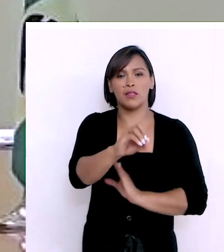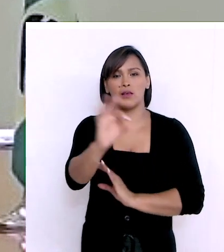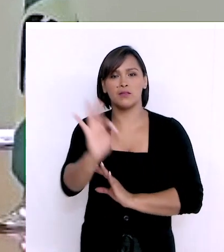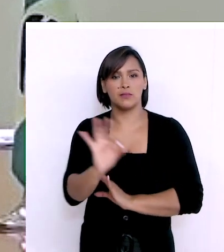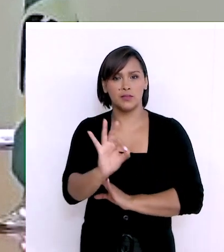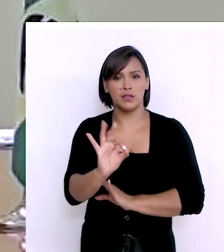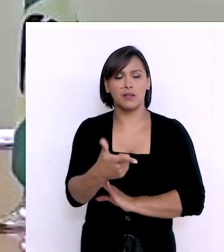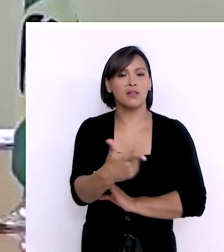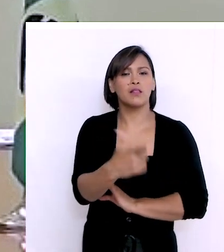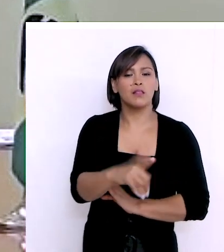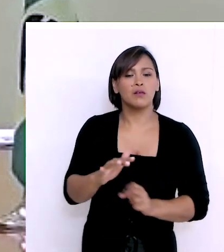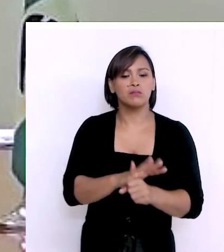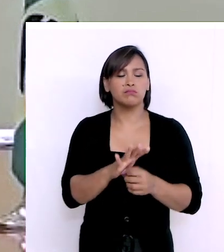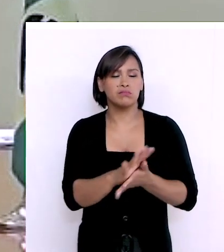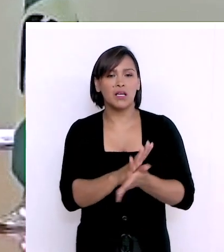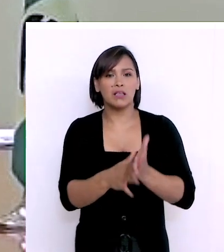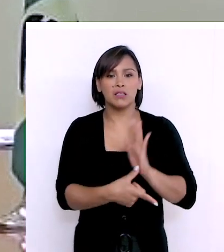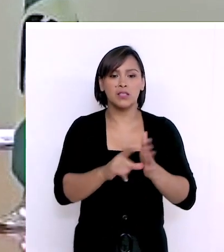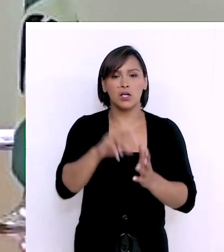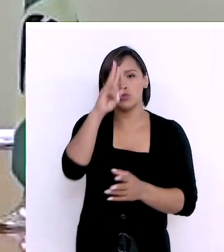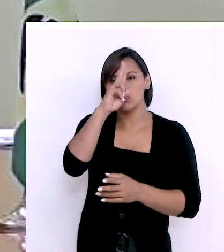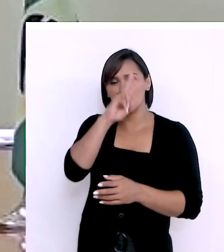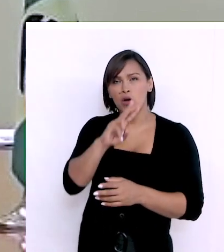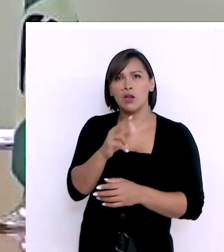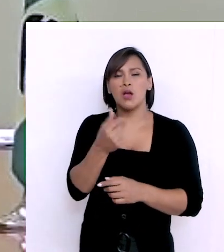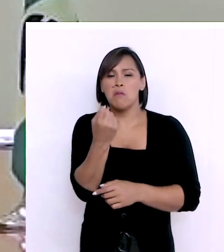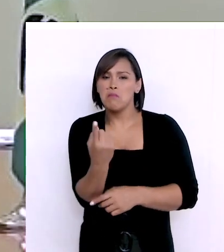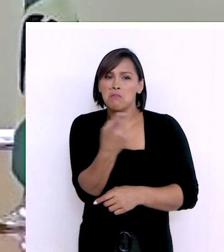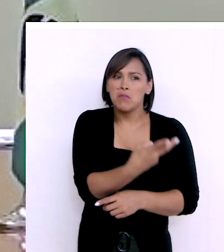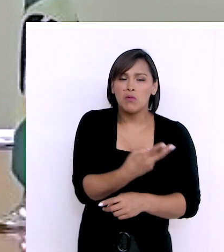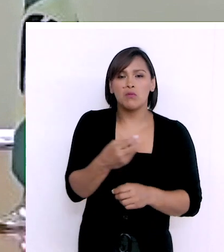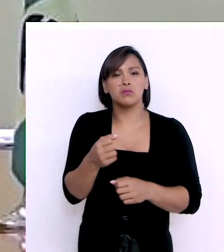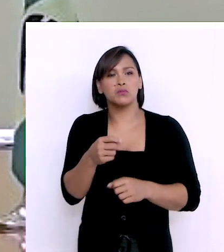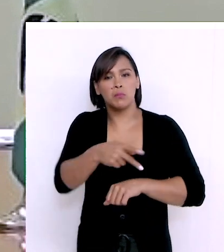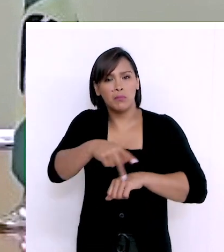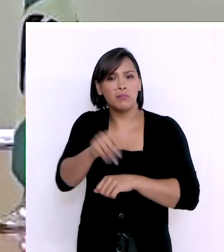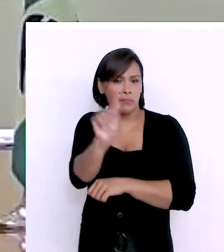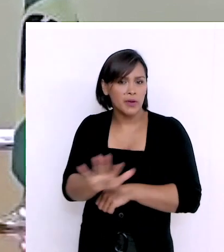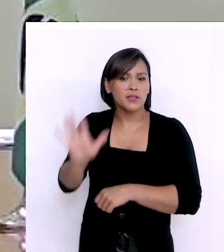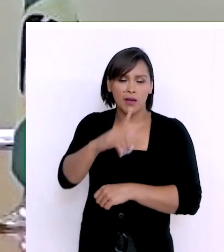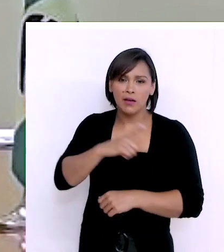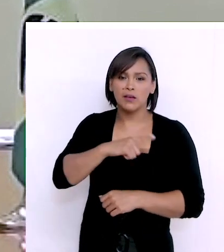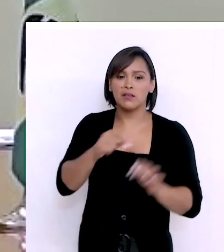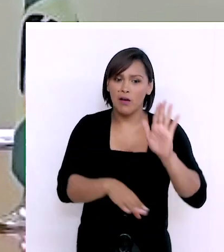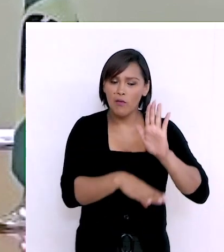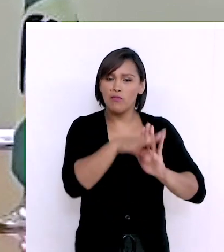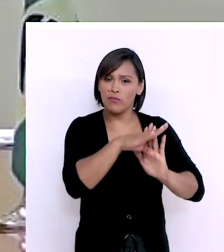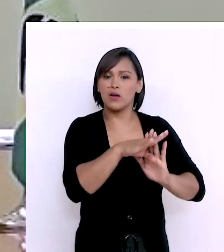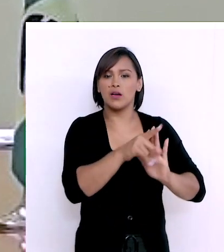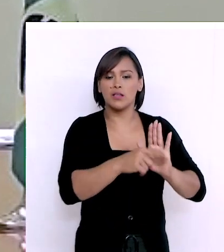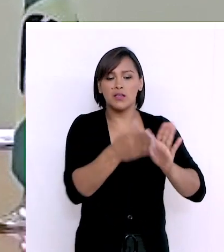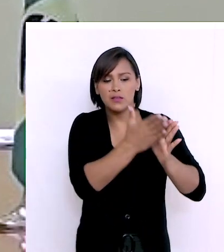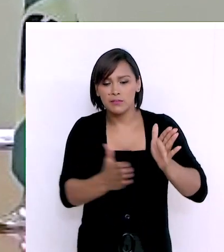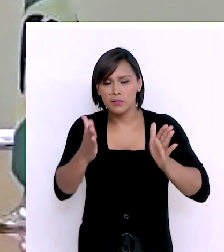Não existe antecedente histórico para isso. Houve alguns outros países asiáticos que tiveram também, durante largos períodos, taxas